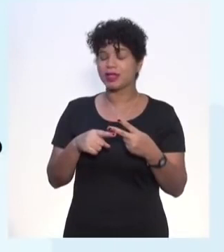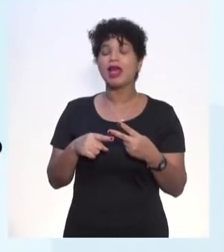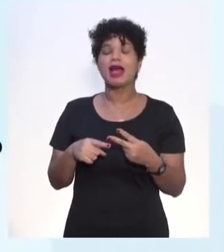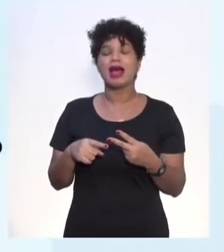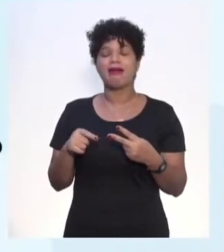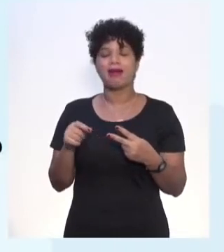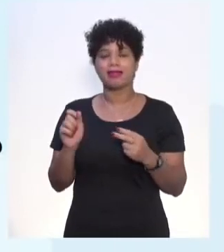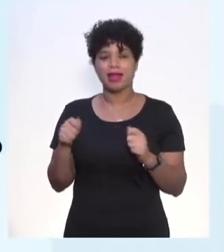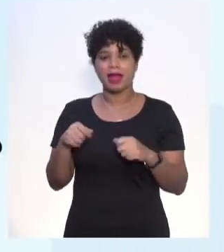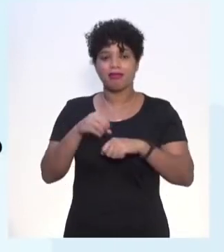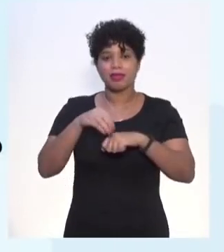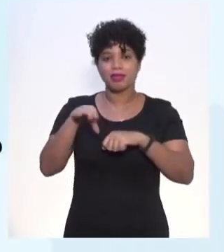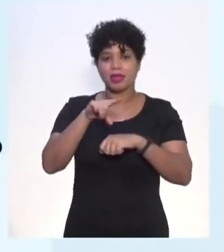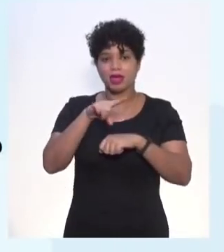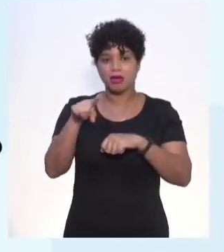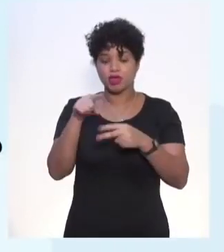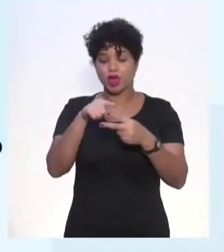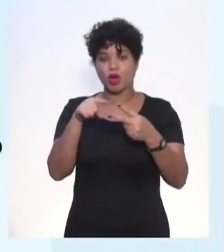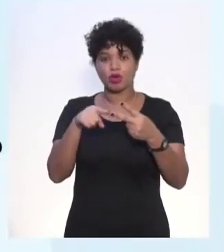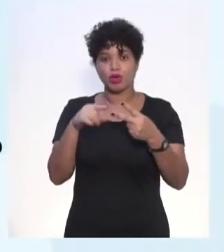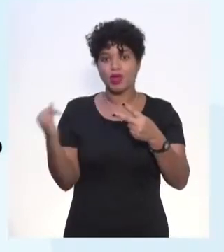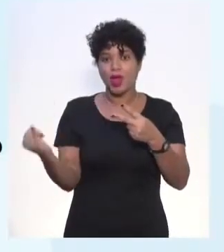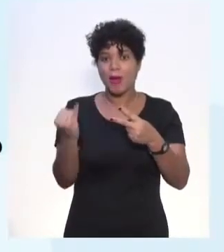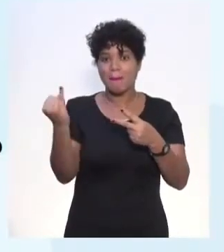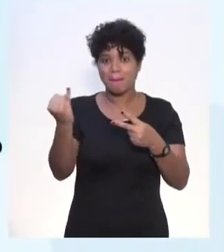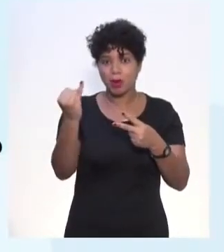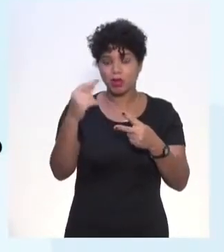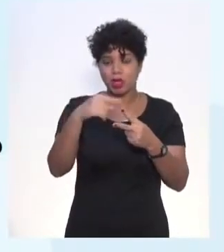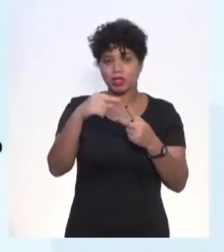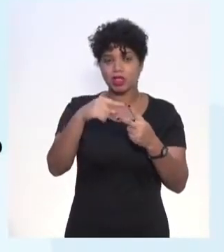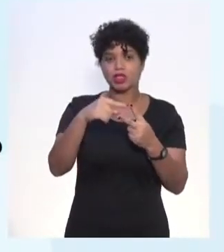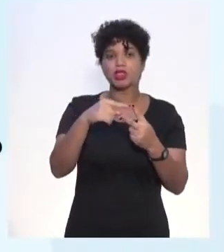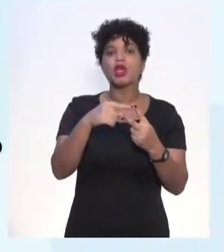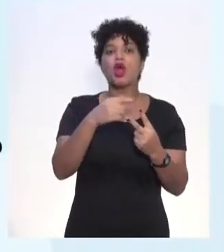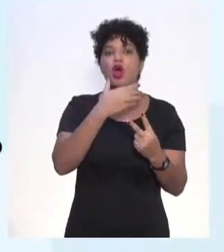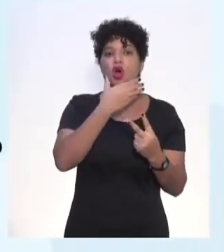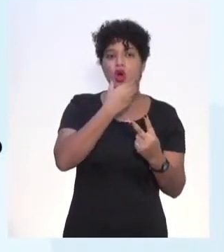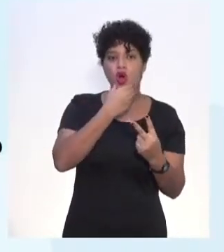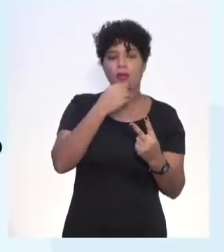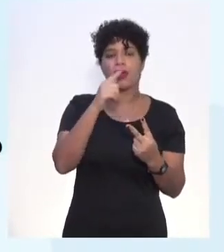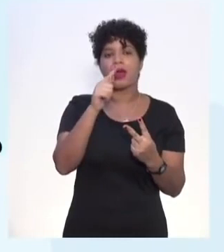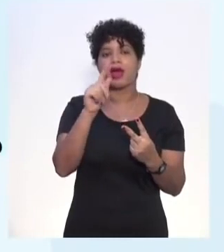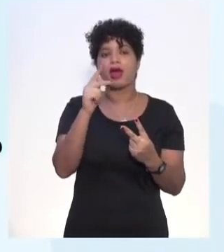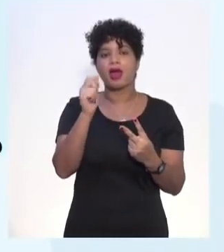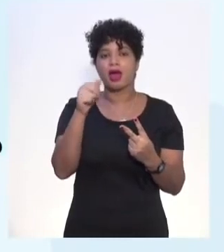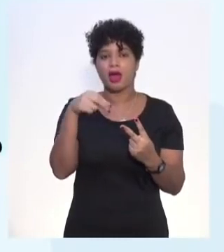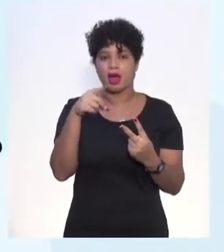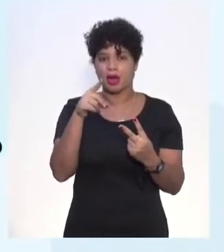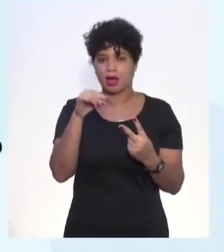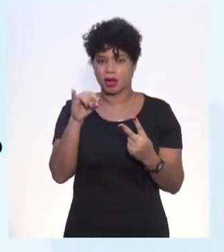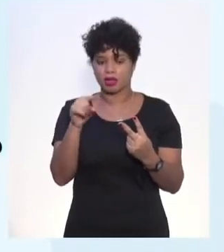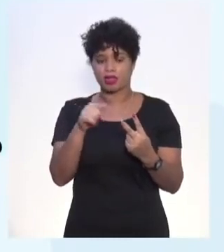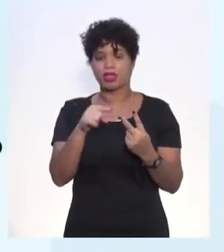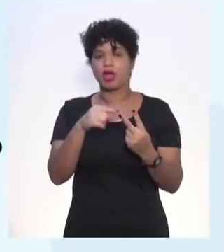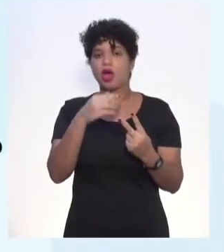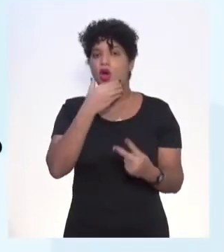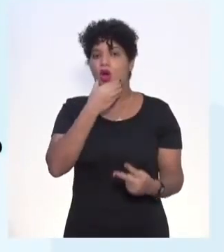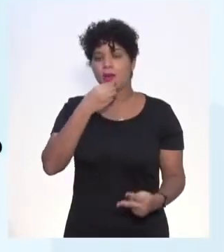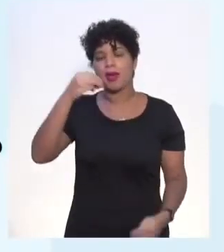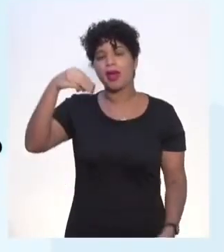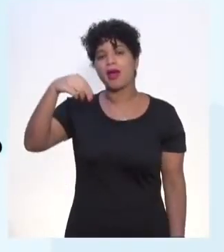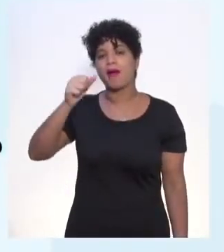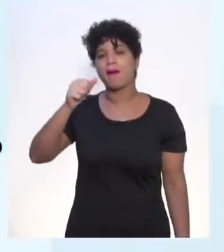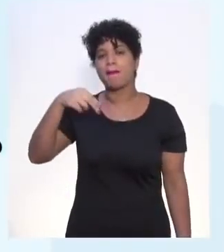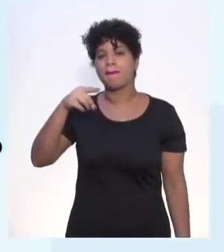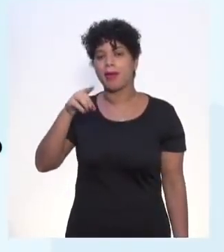figuras de existência da Índia e da África, né? O Mahatma Gandhi e também o Nelson Mandela. Vocês